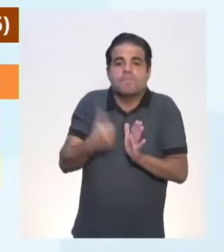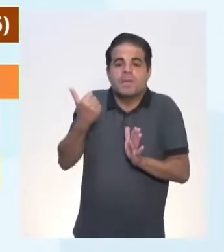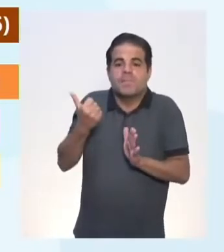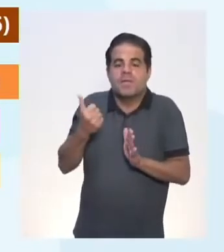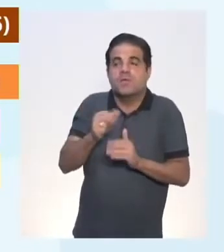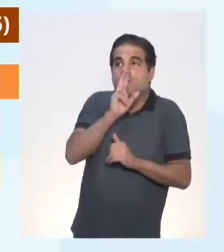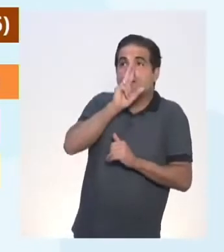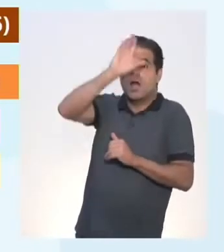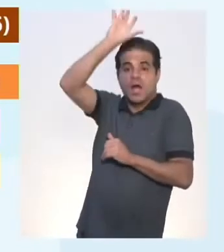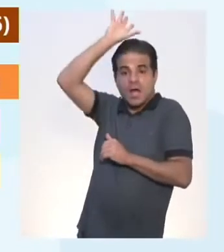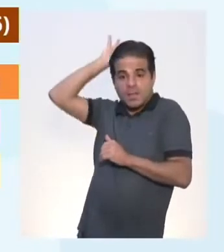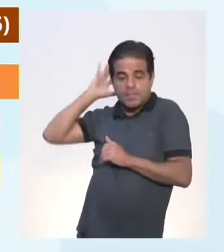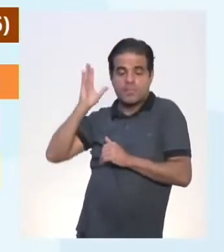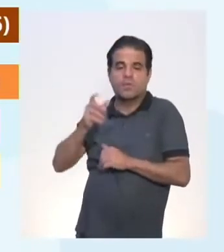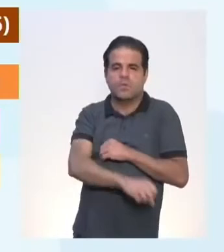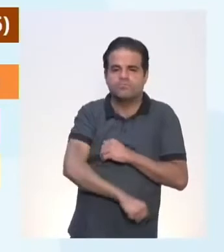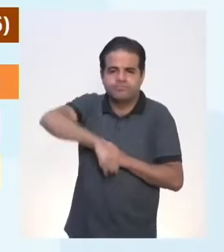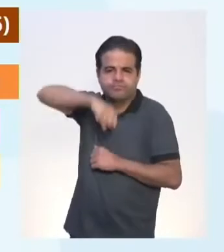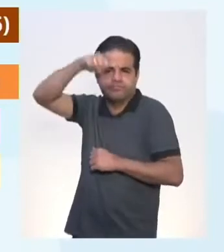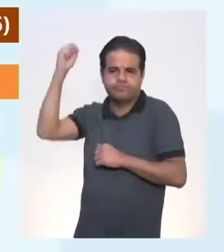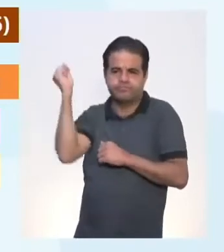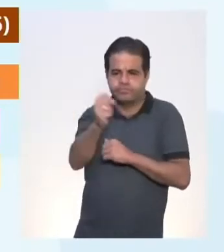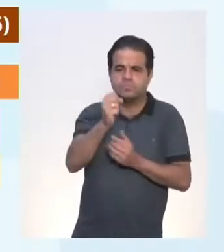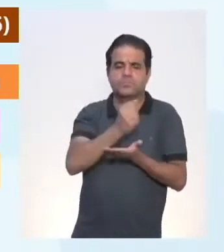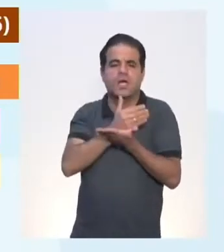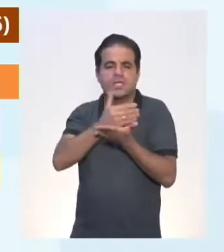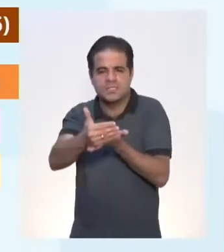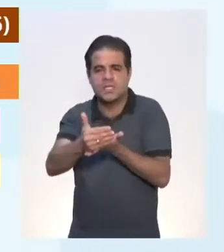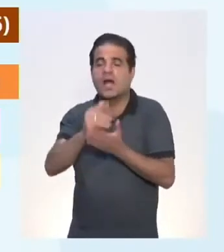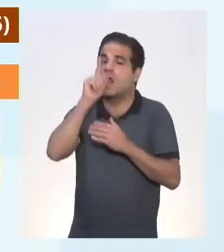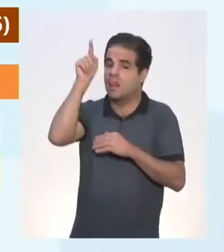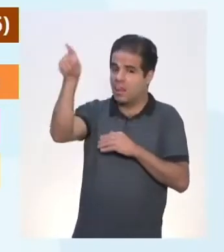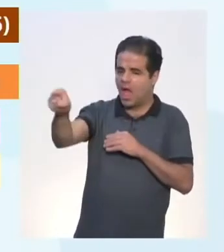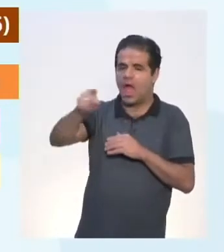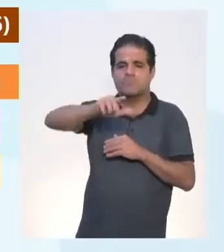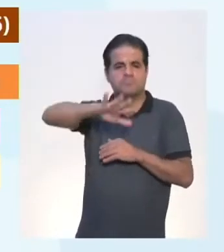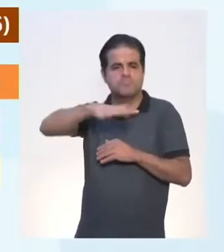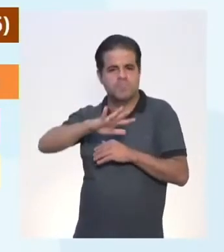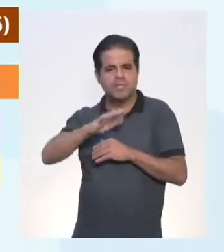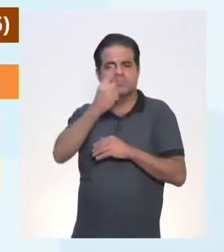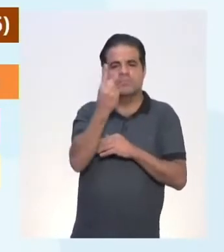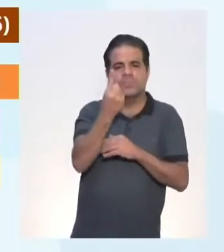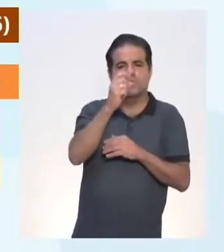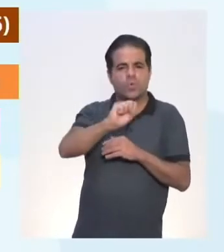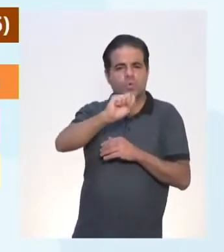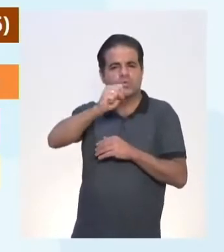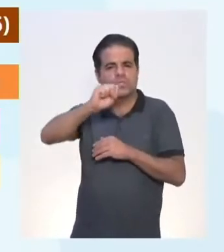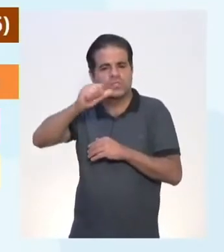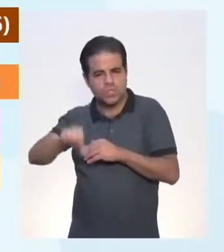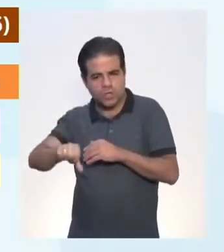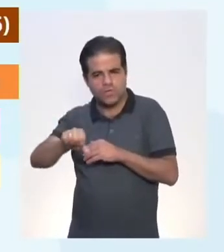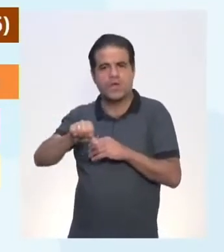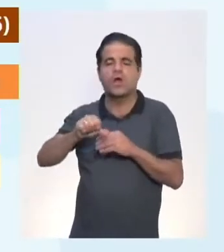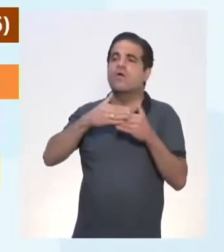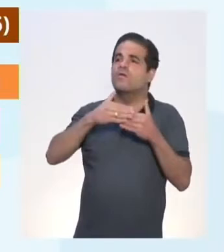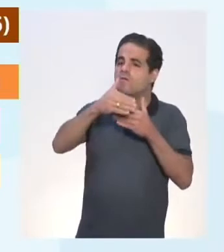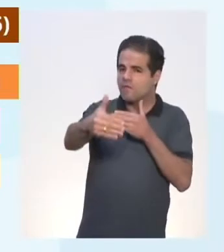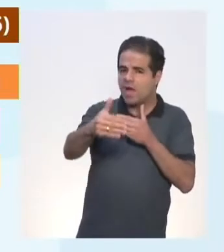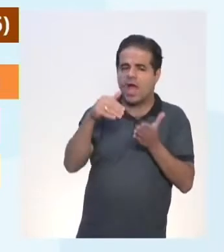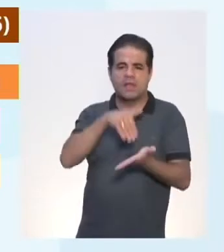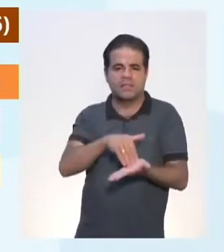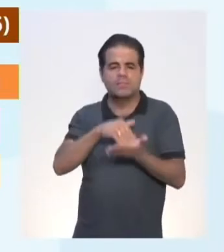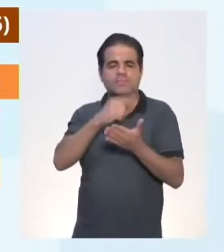a República da Espada, ela vai iniciar lá com o golpe de 1889, vai até